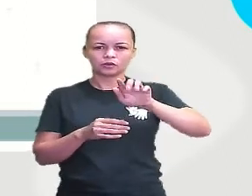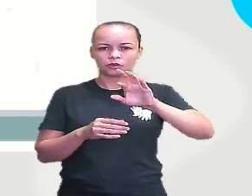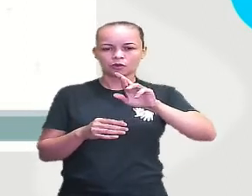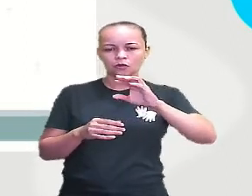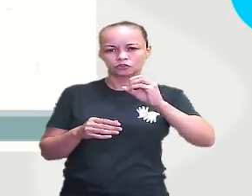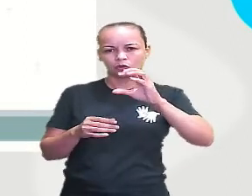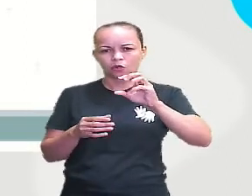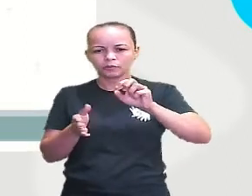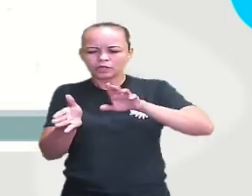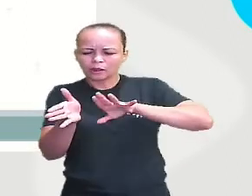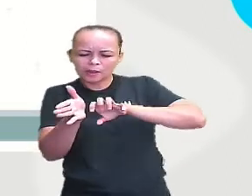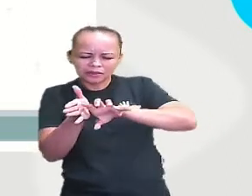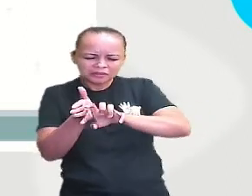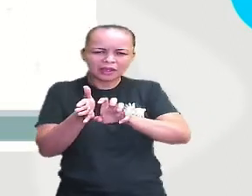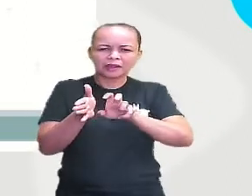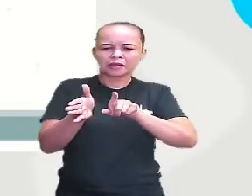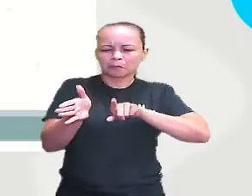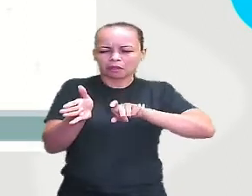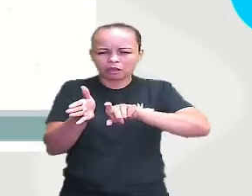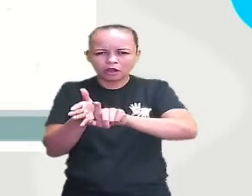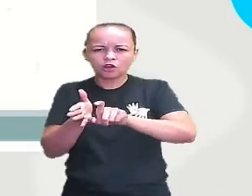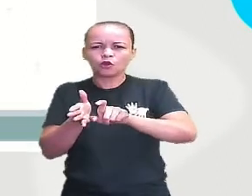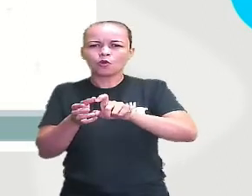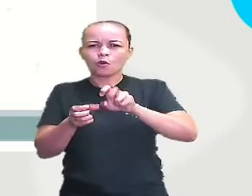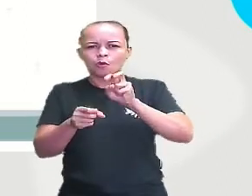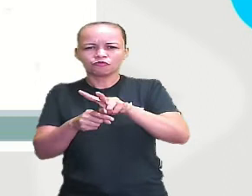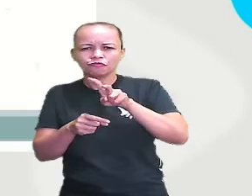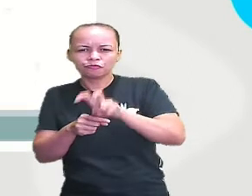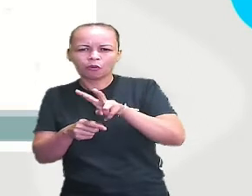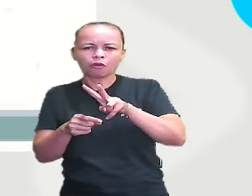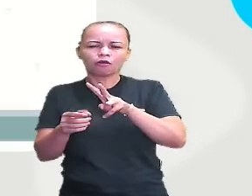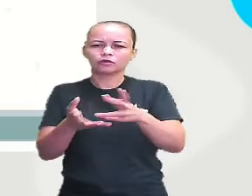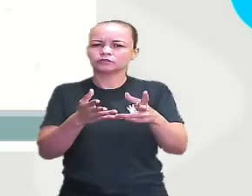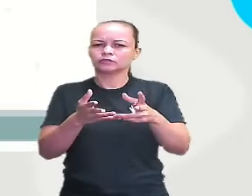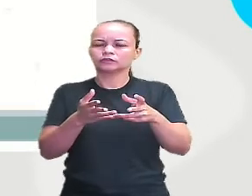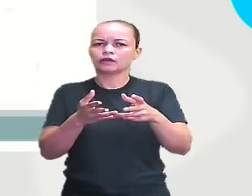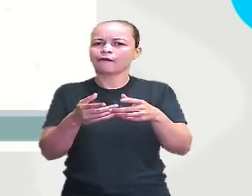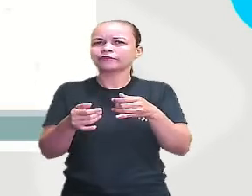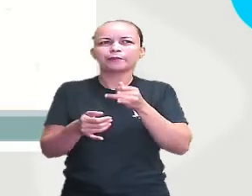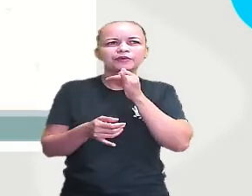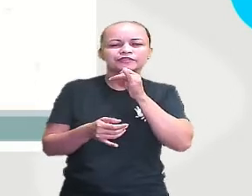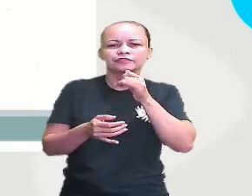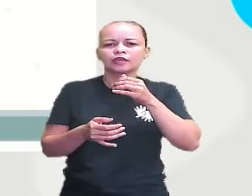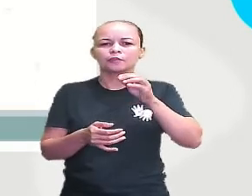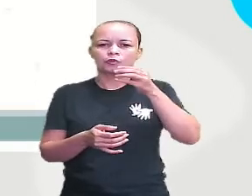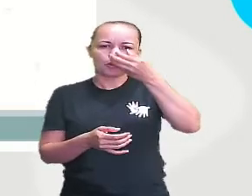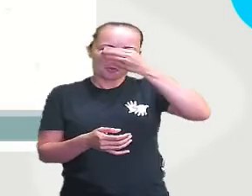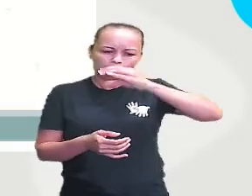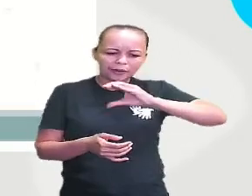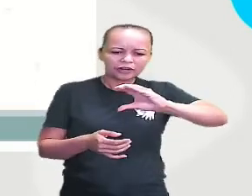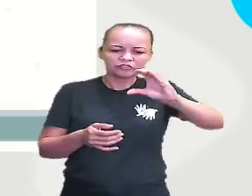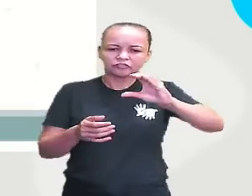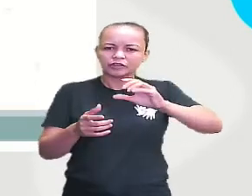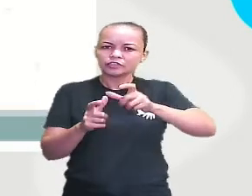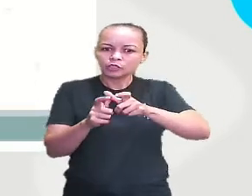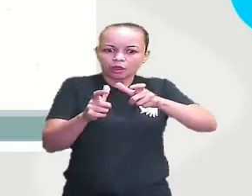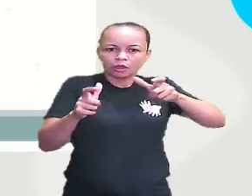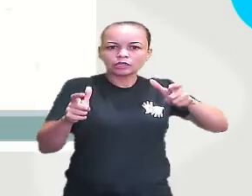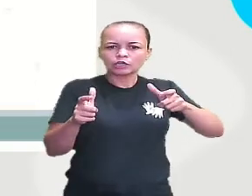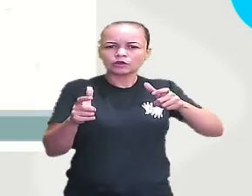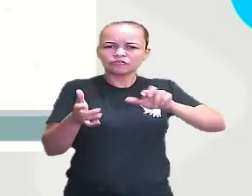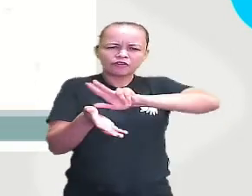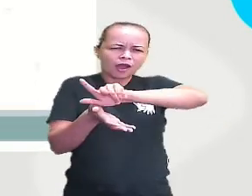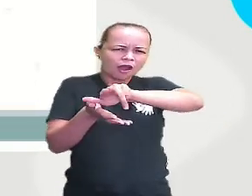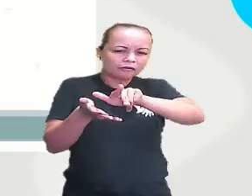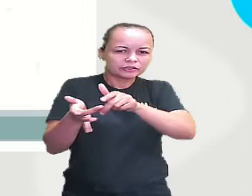um protozoário, um fungo, um vírus, até um elefante, ou seja, a seres gigantescos, a seres multicelulares, você vai